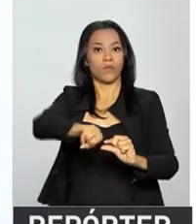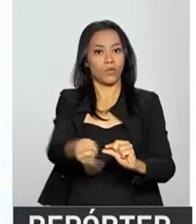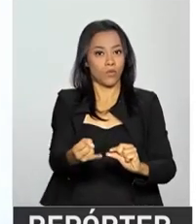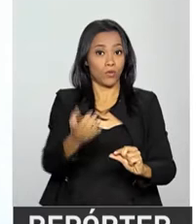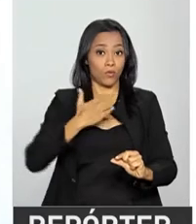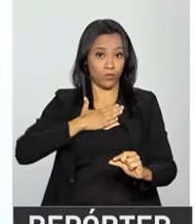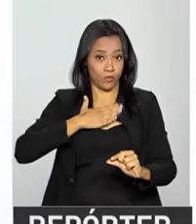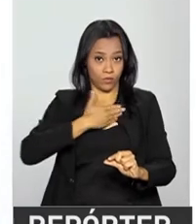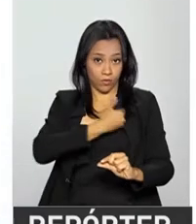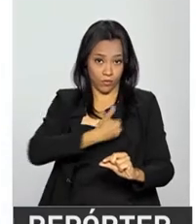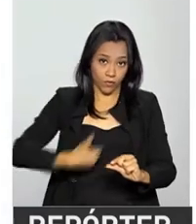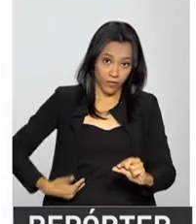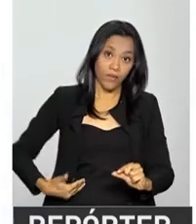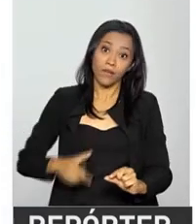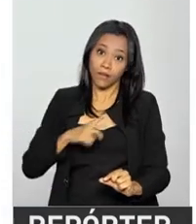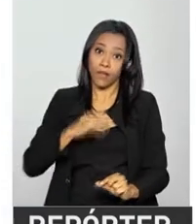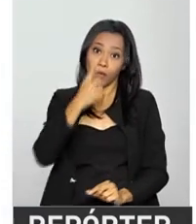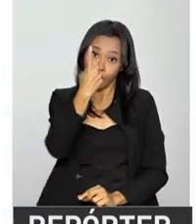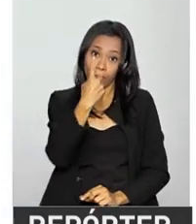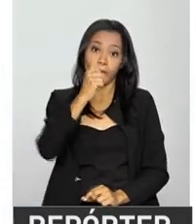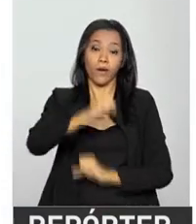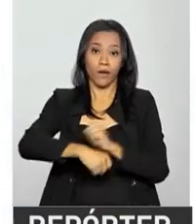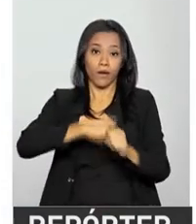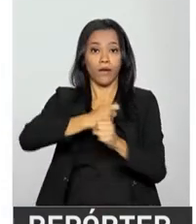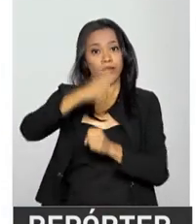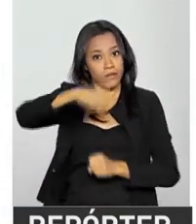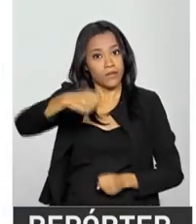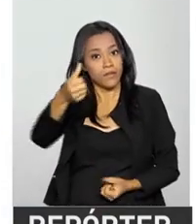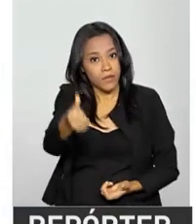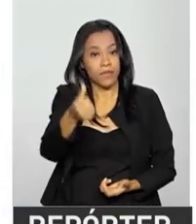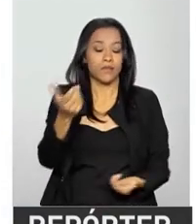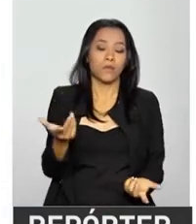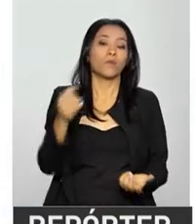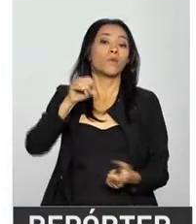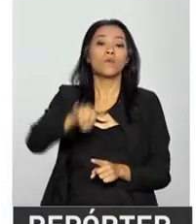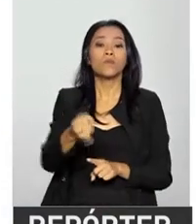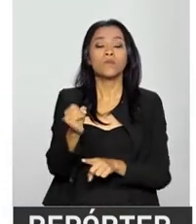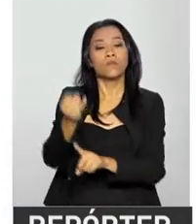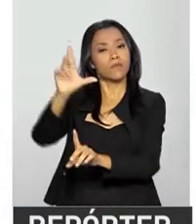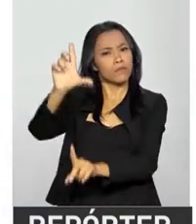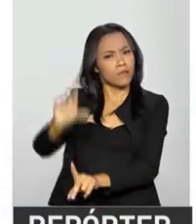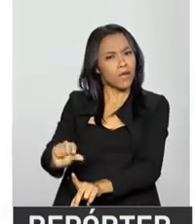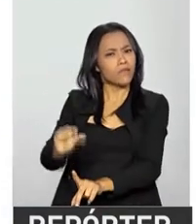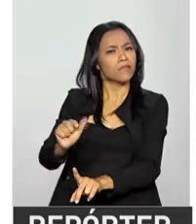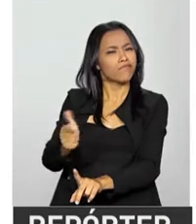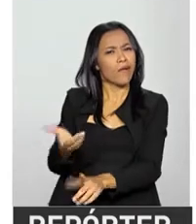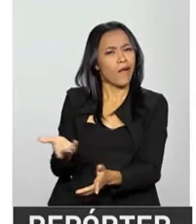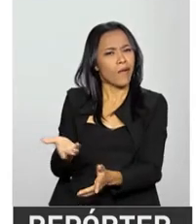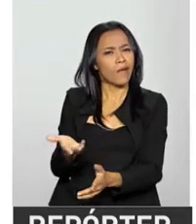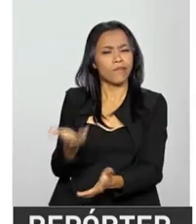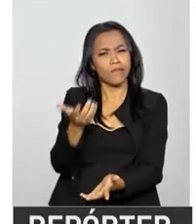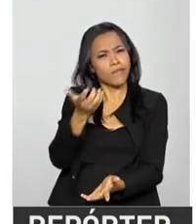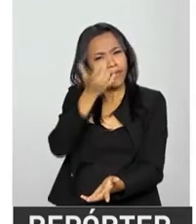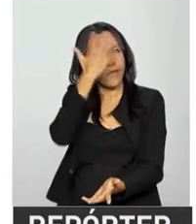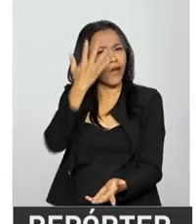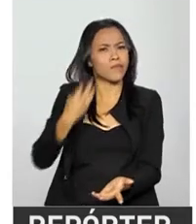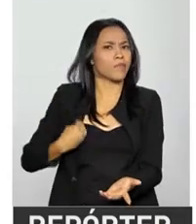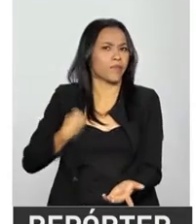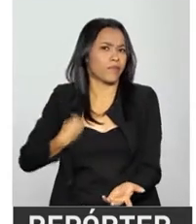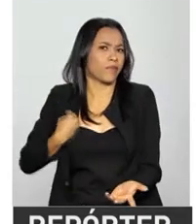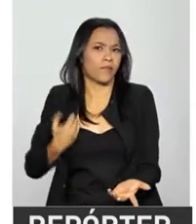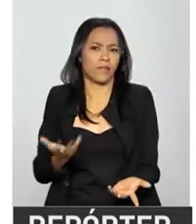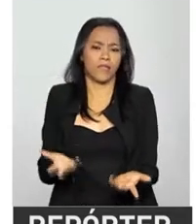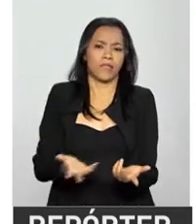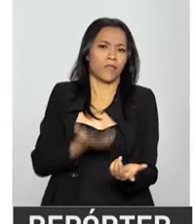governo que tem um ano e meio e portanto com estes juros mais baixos evidentemente que fica mais fácil para viver mais